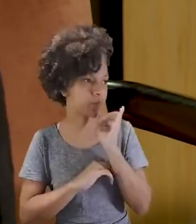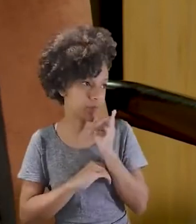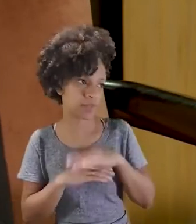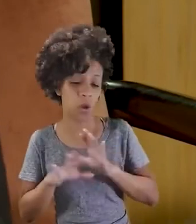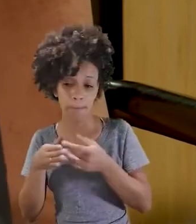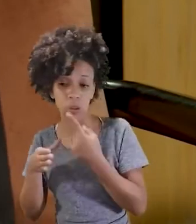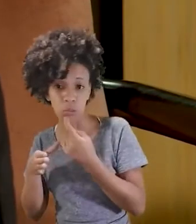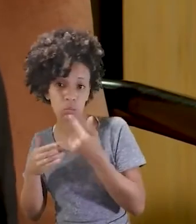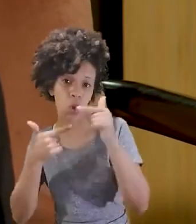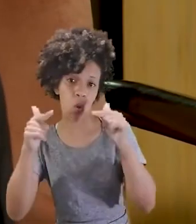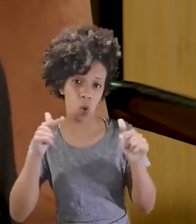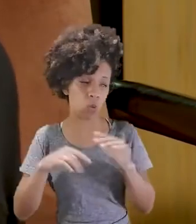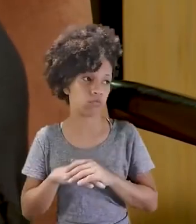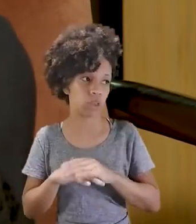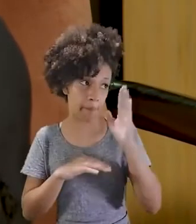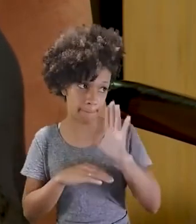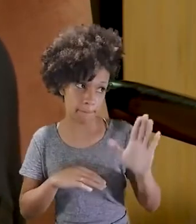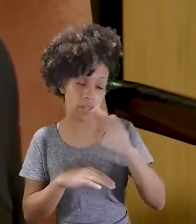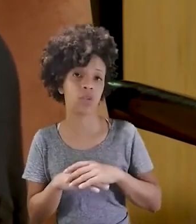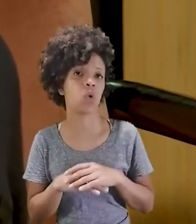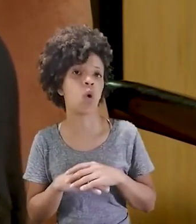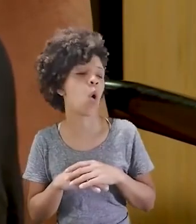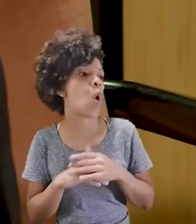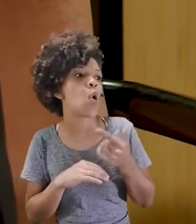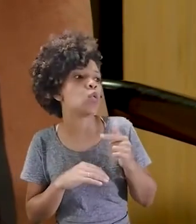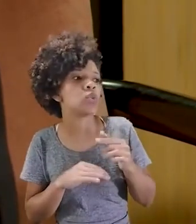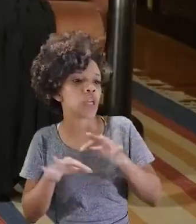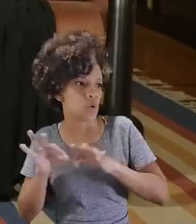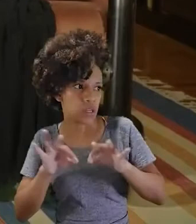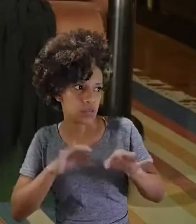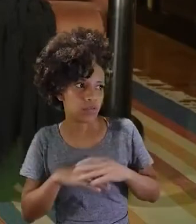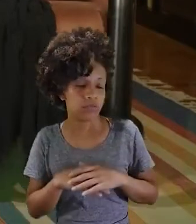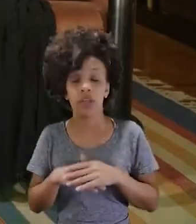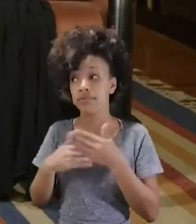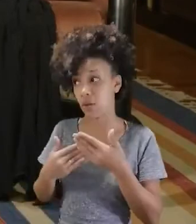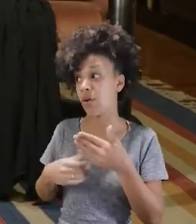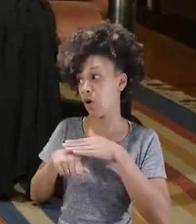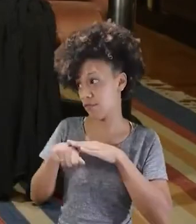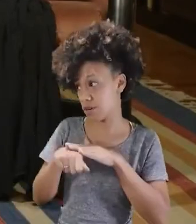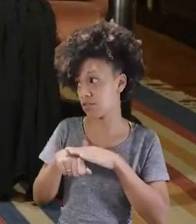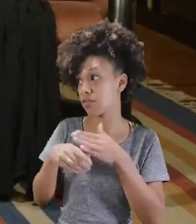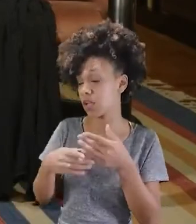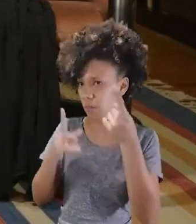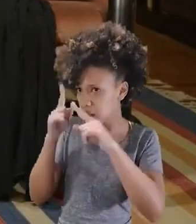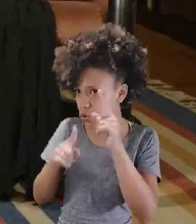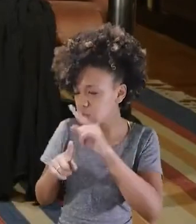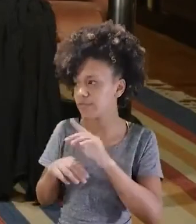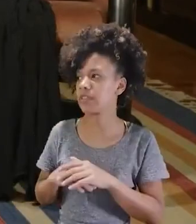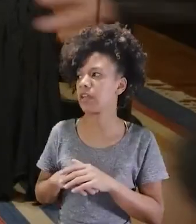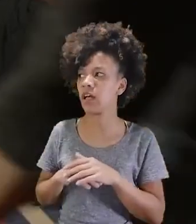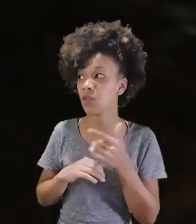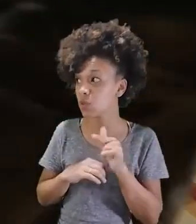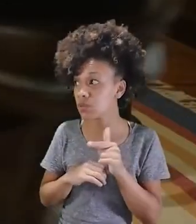Vermelho outros grupos né que tem pelo Brasil não tem essa essa essa organização são uma costura estava conversando com ele não